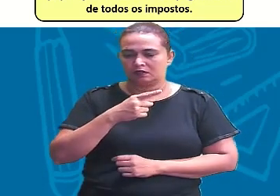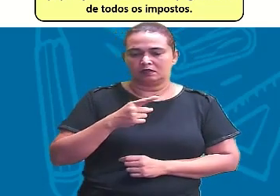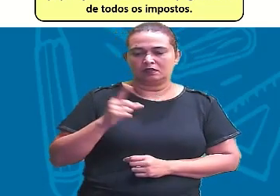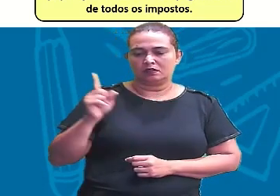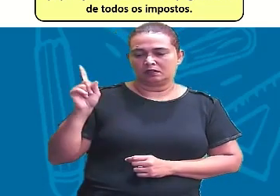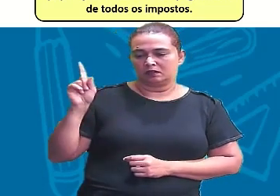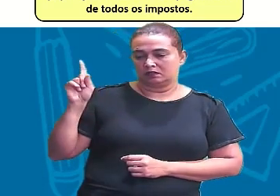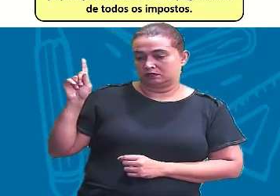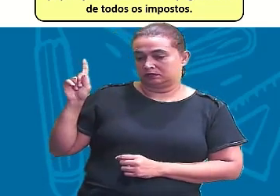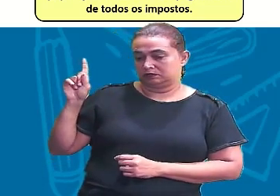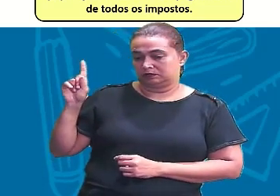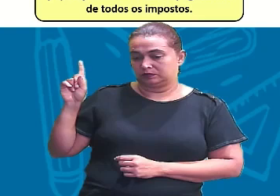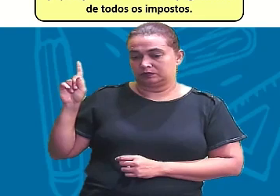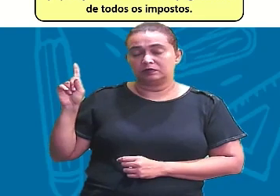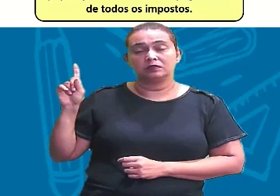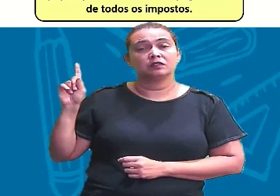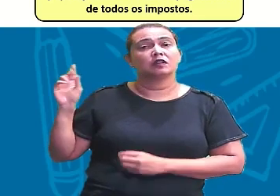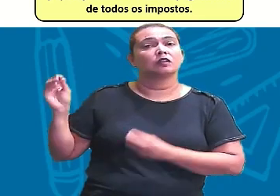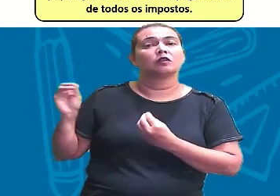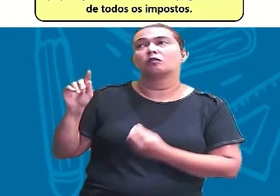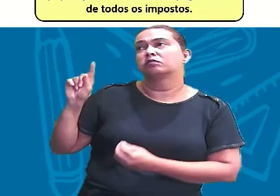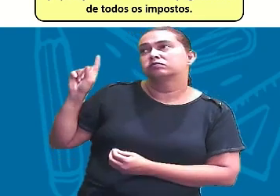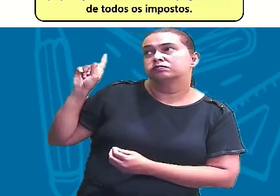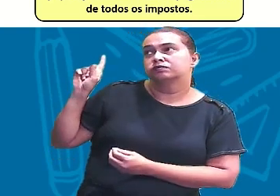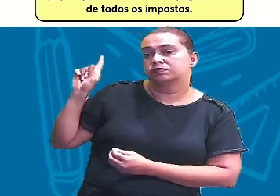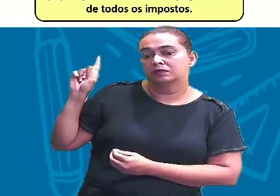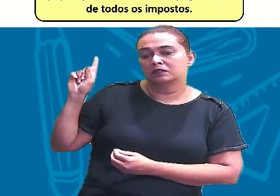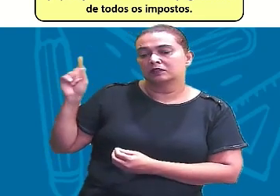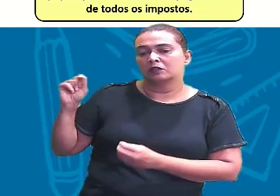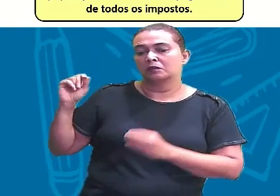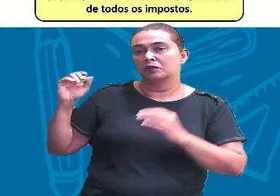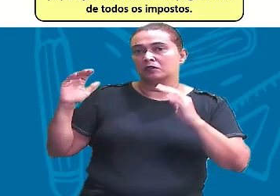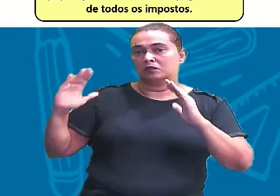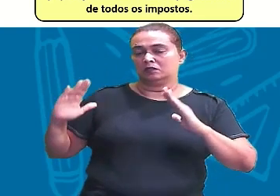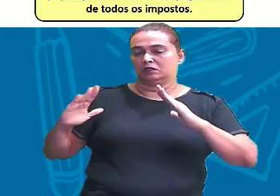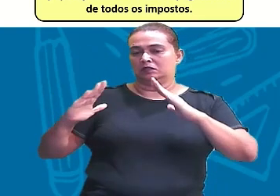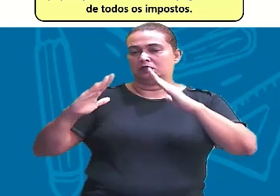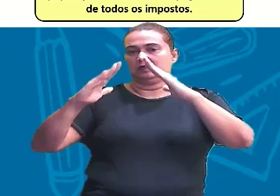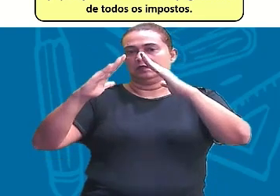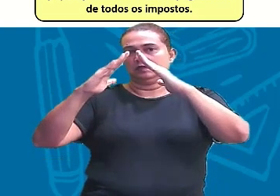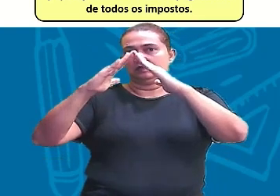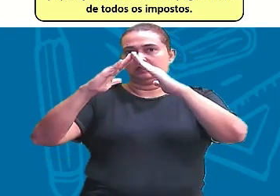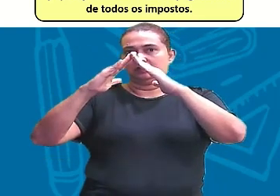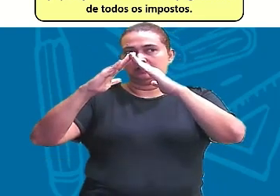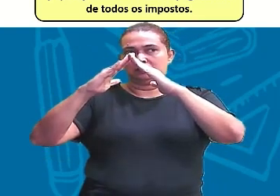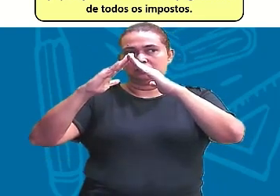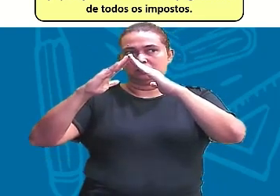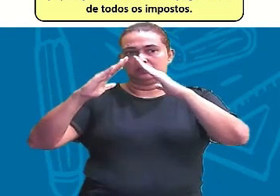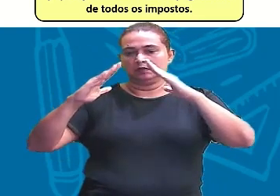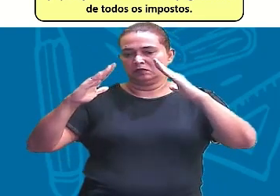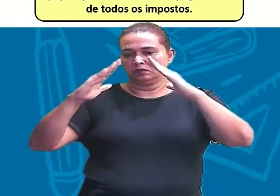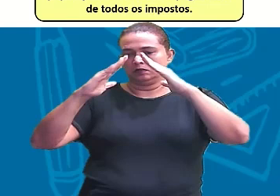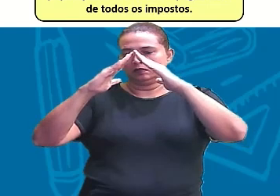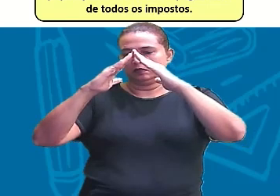Tá? No topo da sociedade, ou seja, no topo da pirâmide, não está aparecendo na imagem, mas estava o